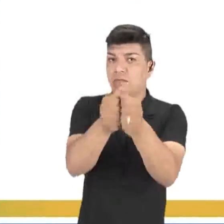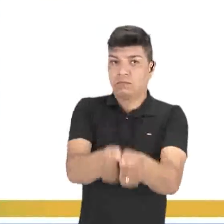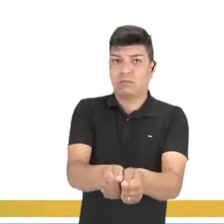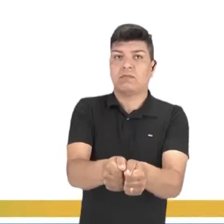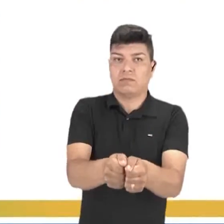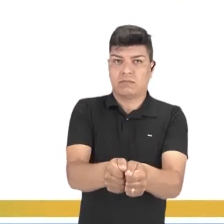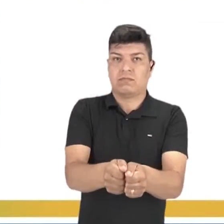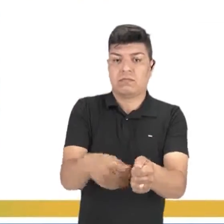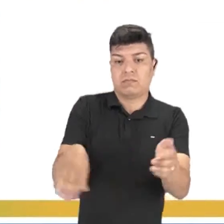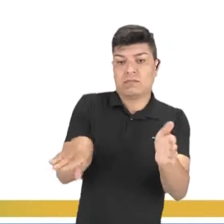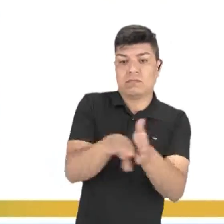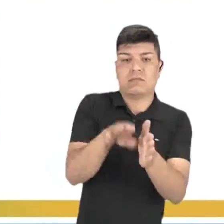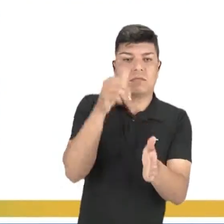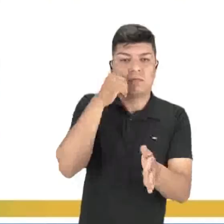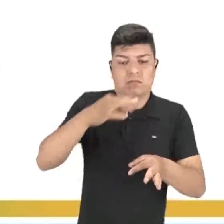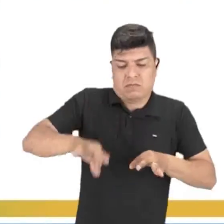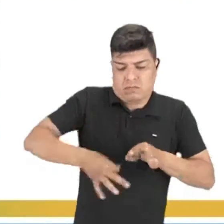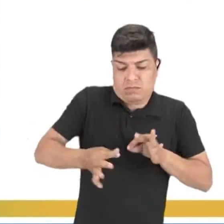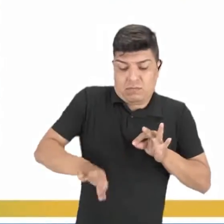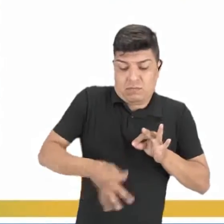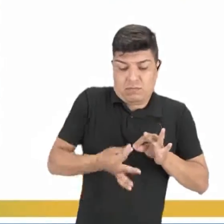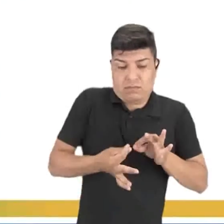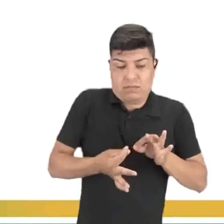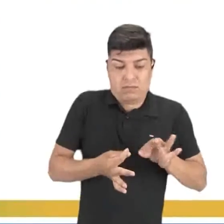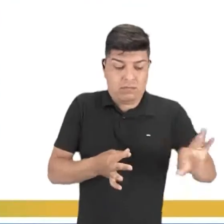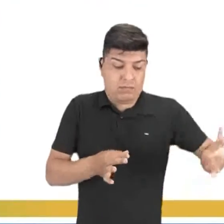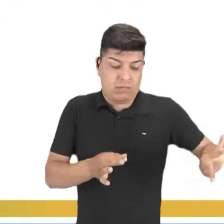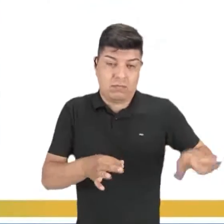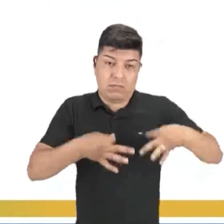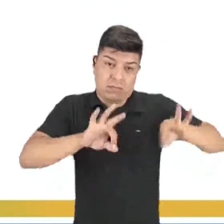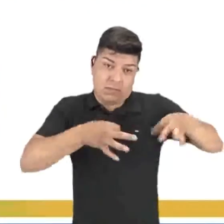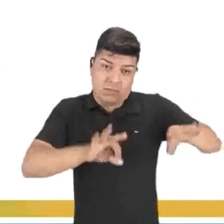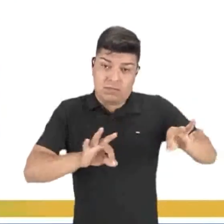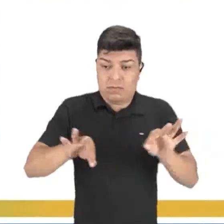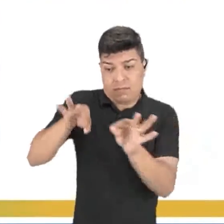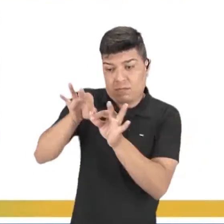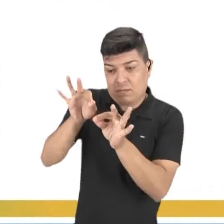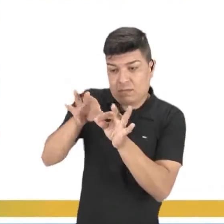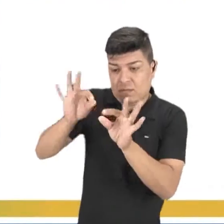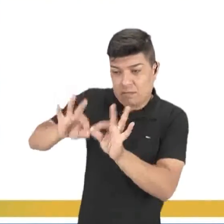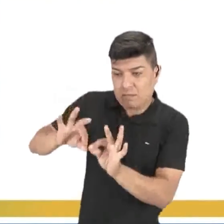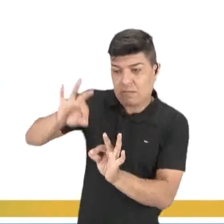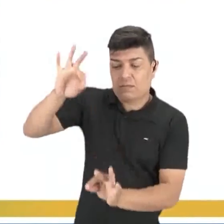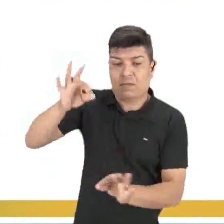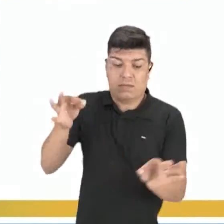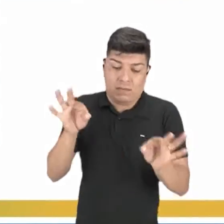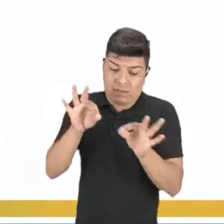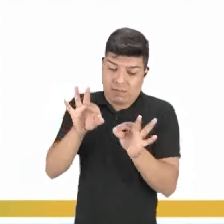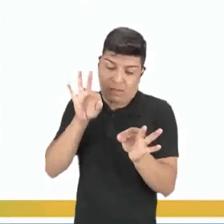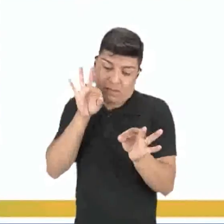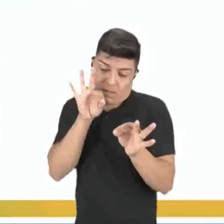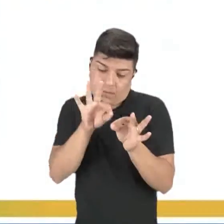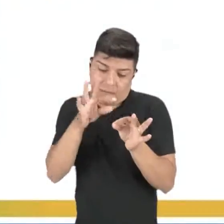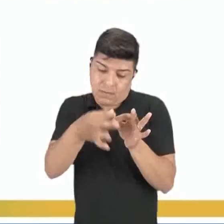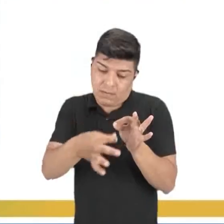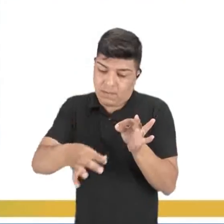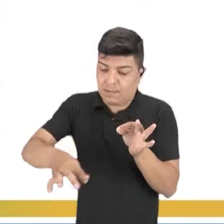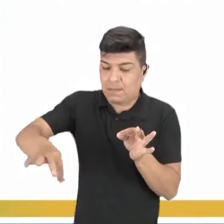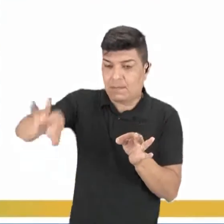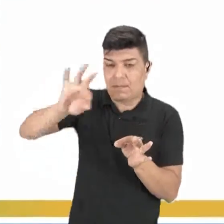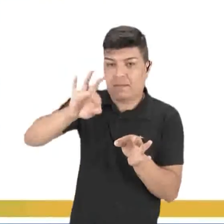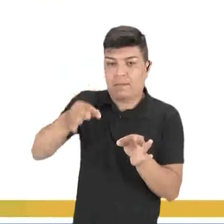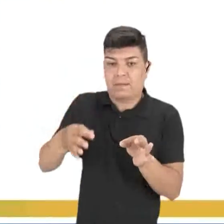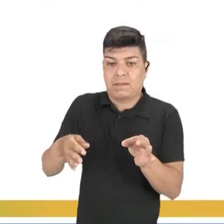Chegou a costureira, pegou do pano, pegou da agulha, pegou da linha, enfiou a linha na agulha e entrou a